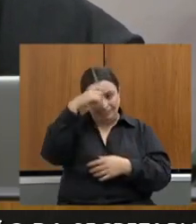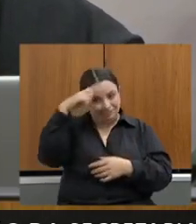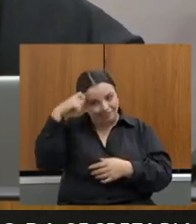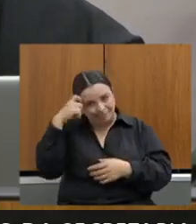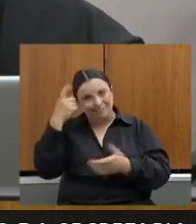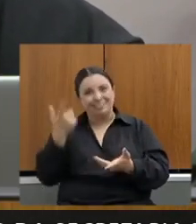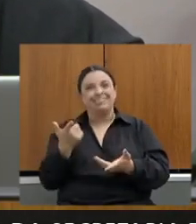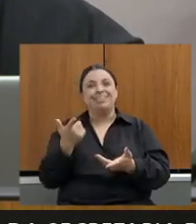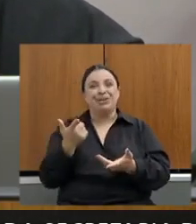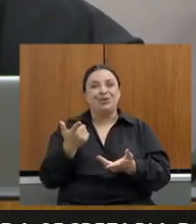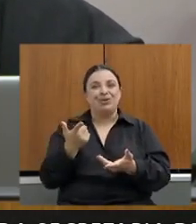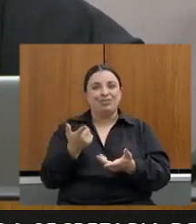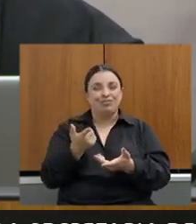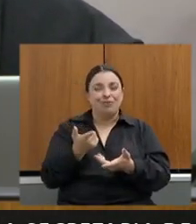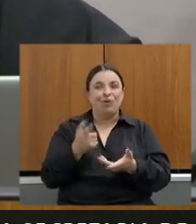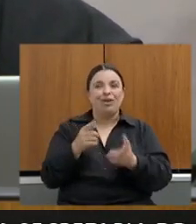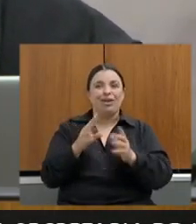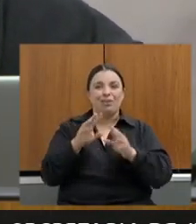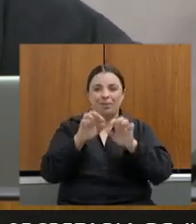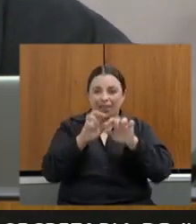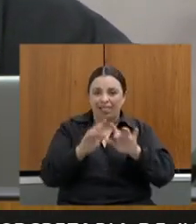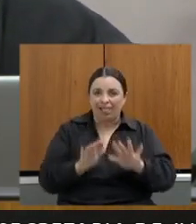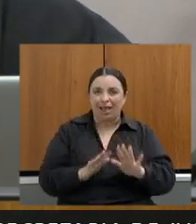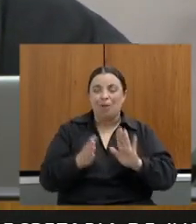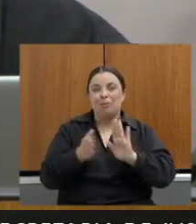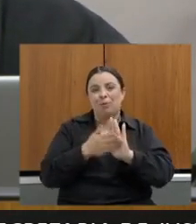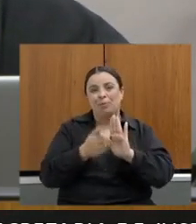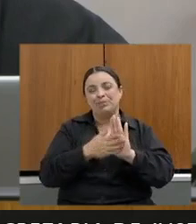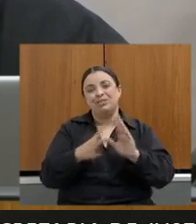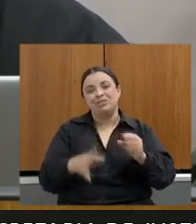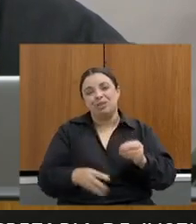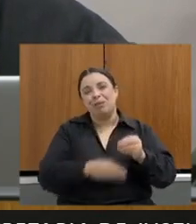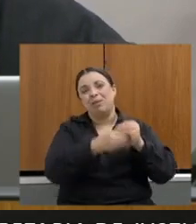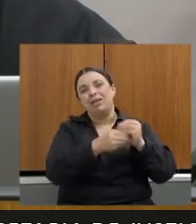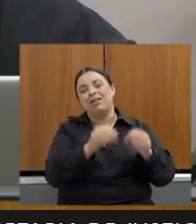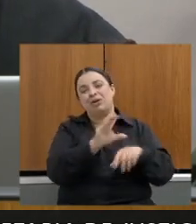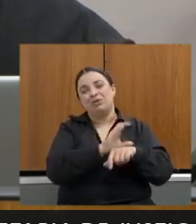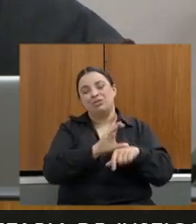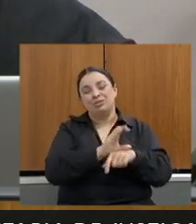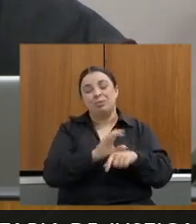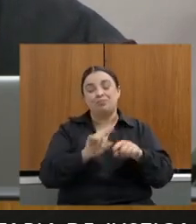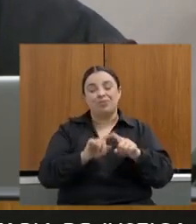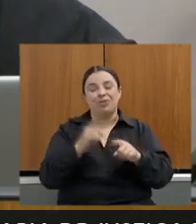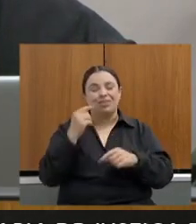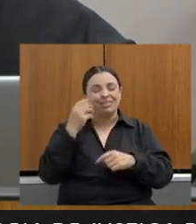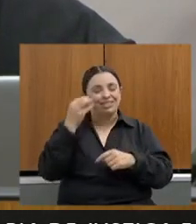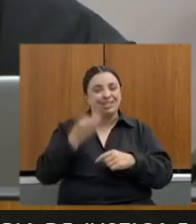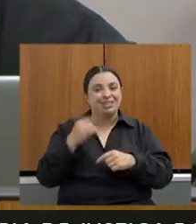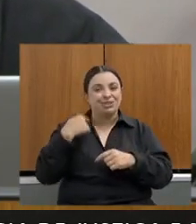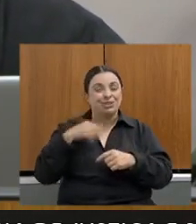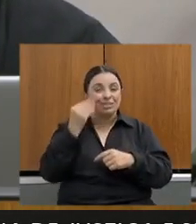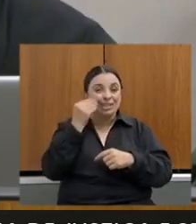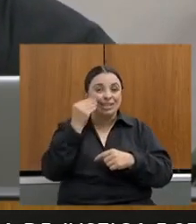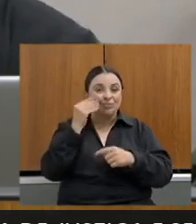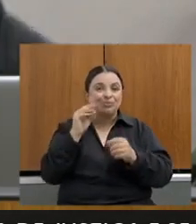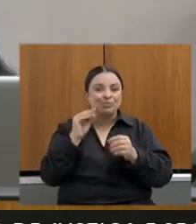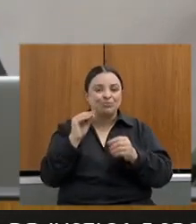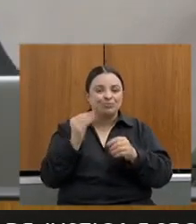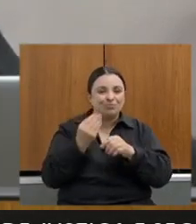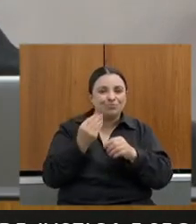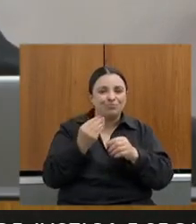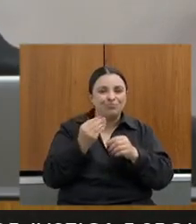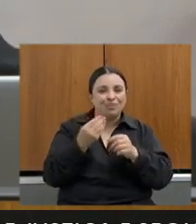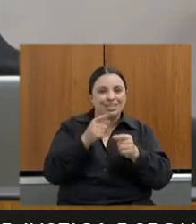da proposta de emenda à constituição temos certeza que buscamos fazer aquilo que era o melhor e a carga horária